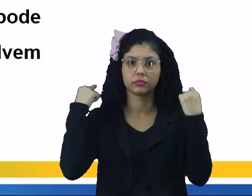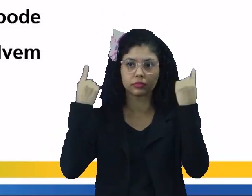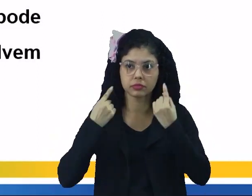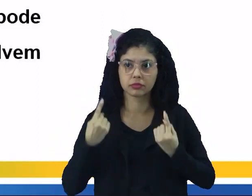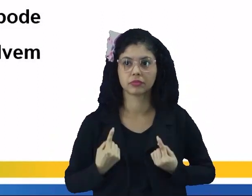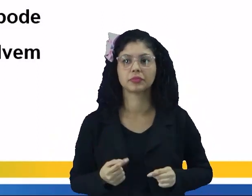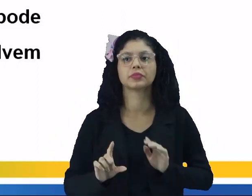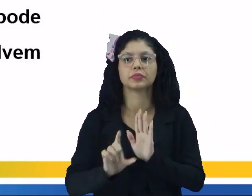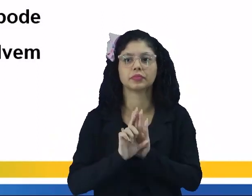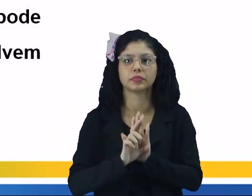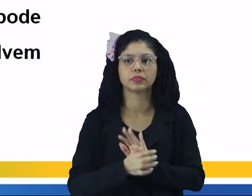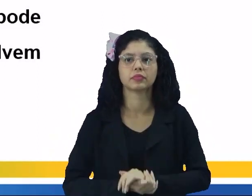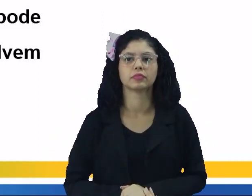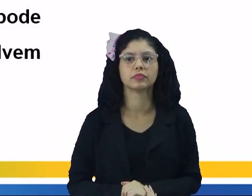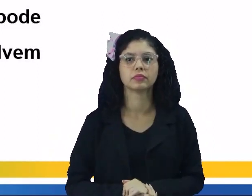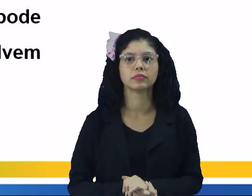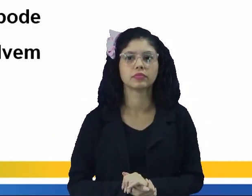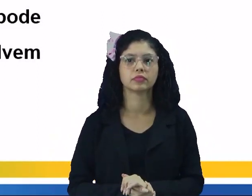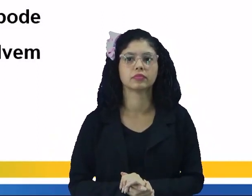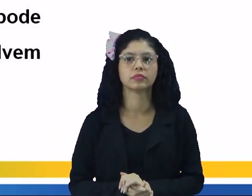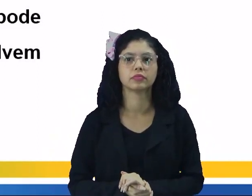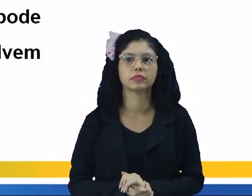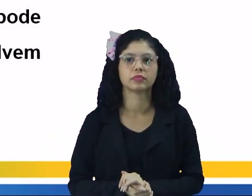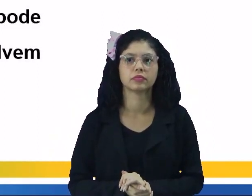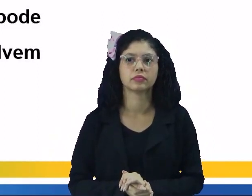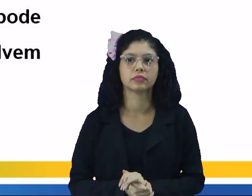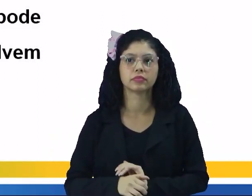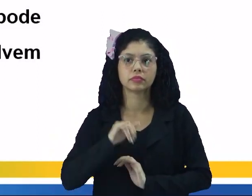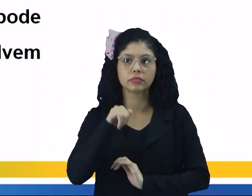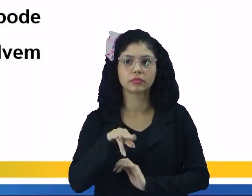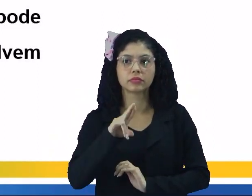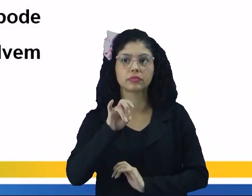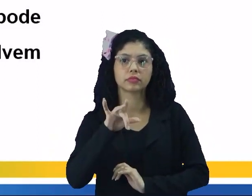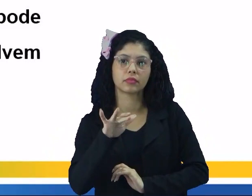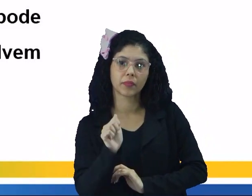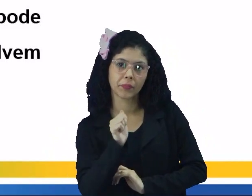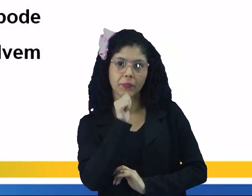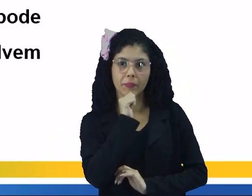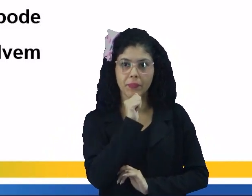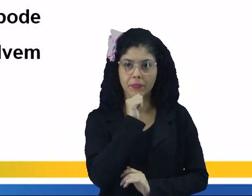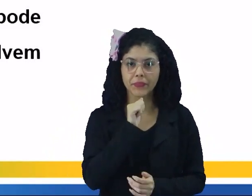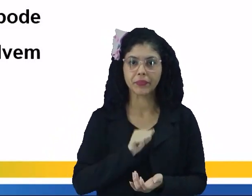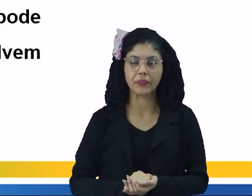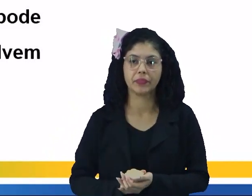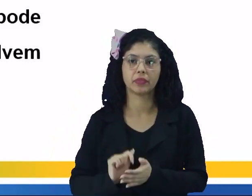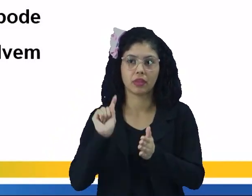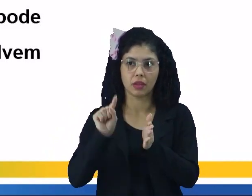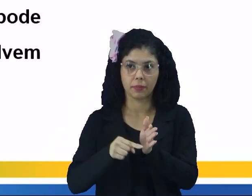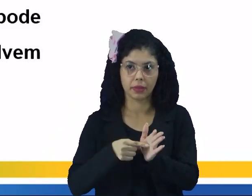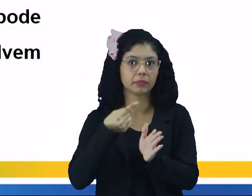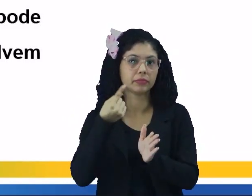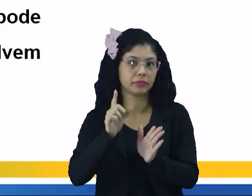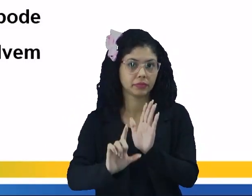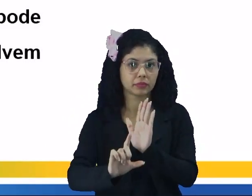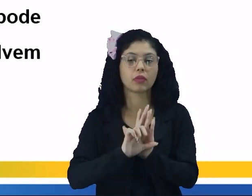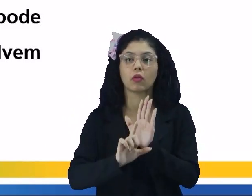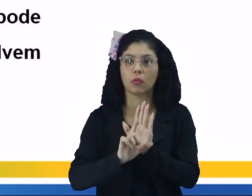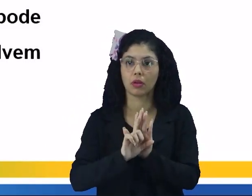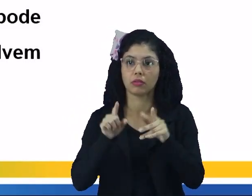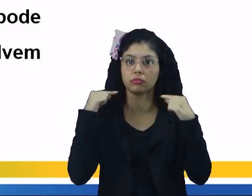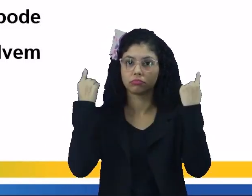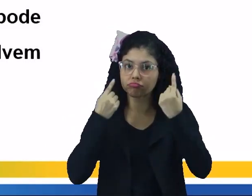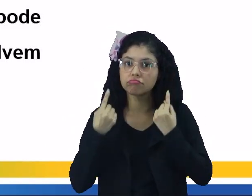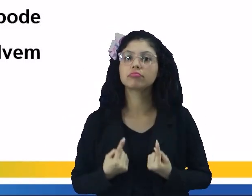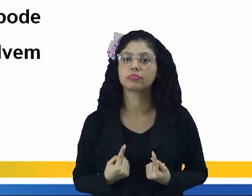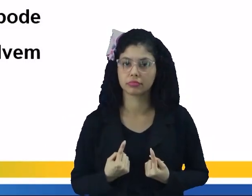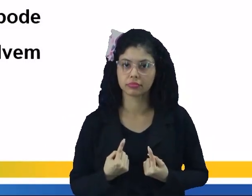certeza todo mundo lembra aqui, né? A lei da inércia. Isso mesmo. A primeira lei de Newton é conhecido